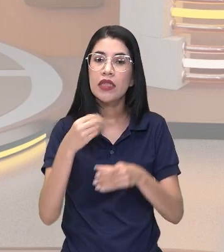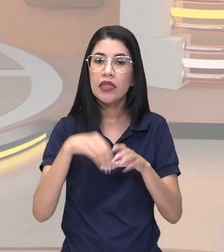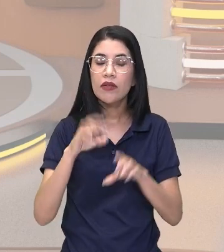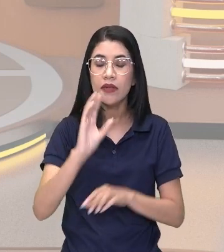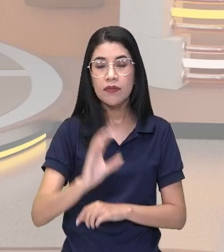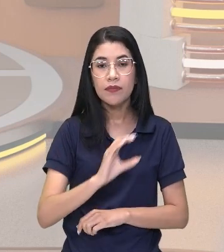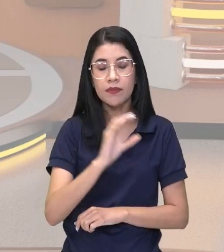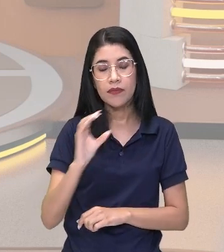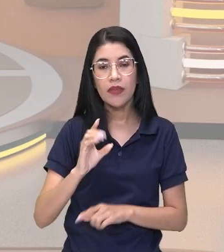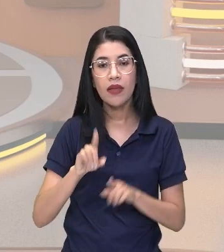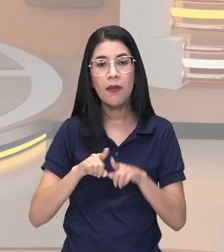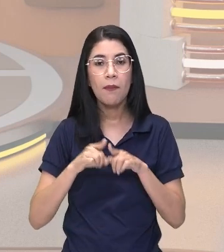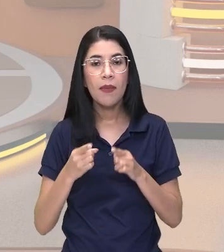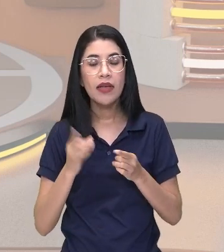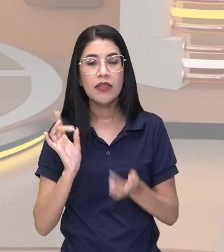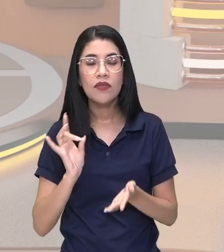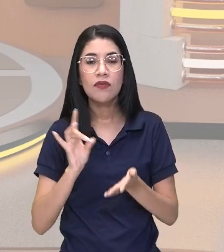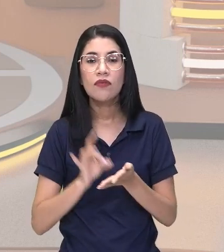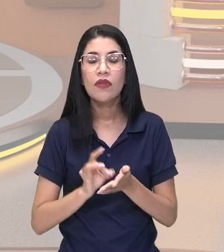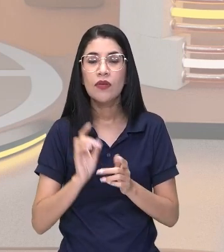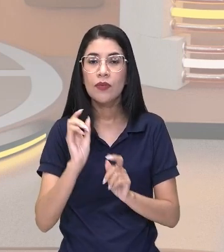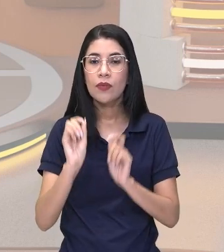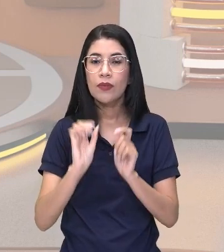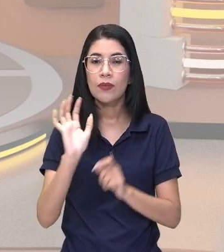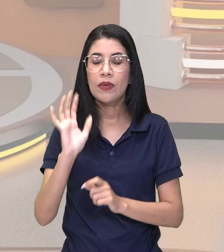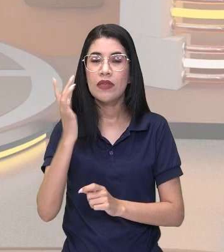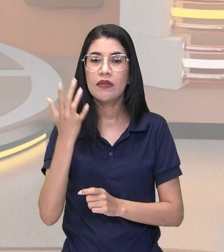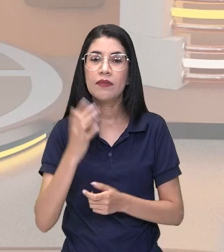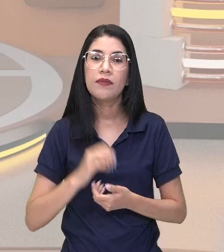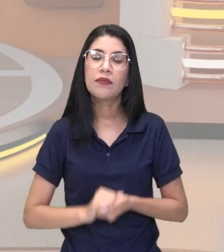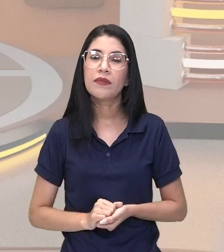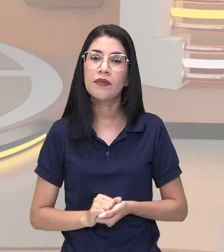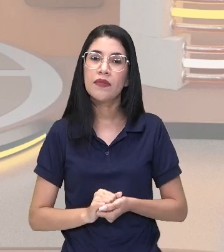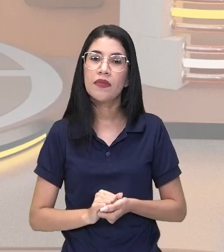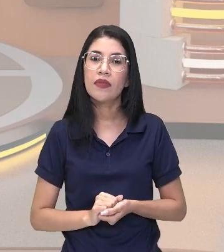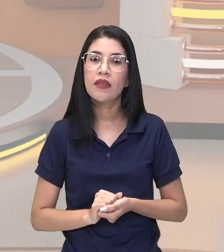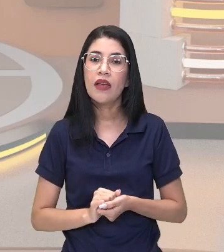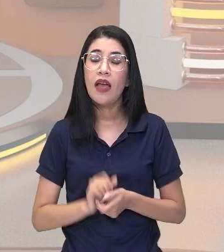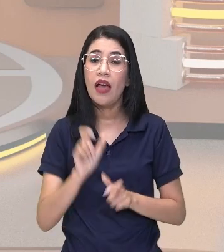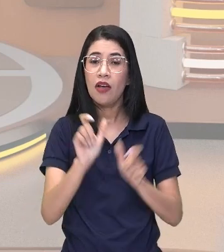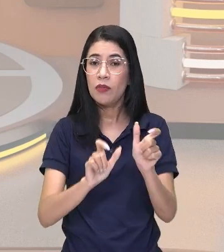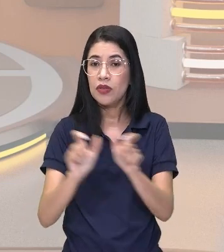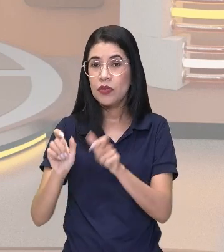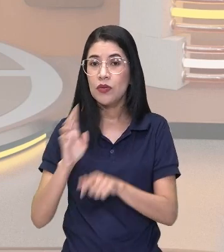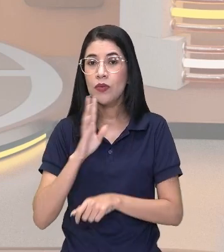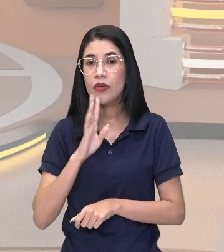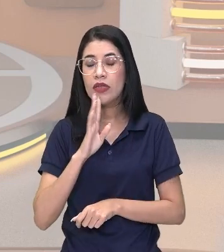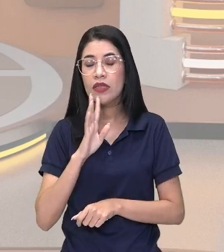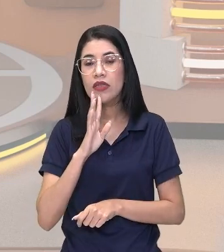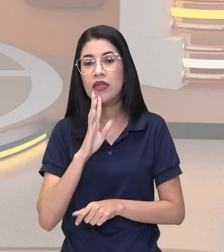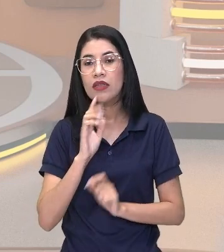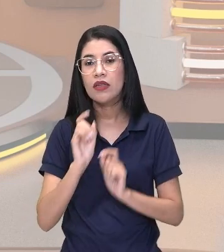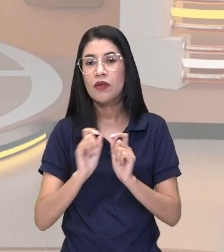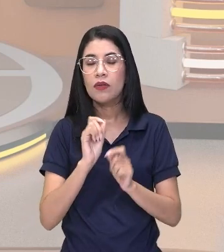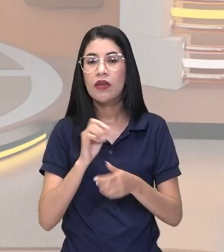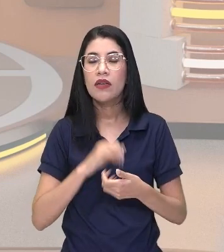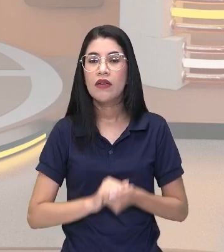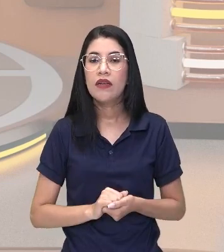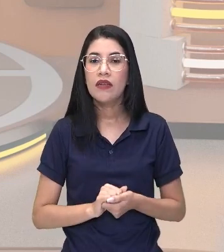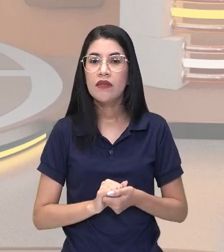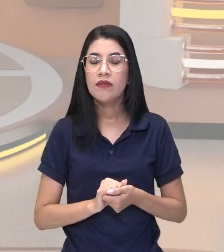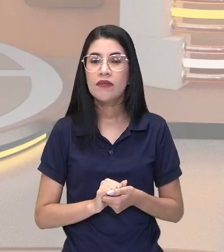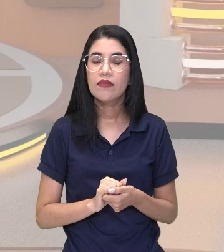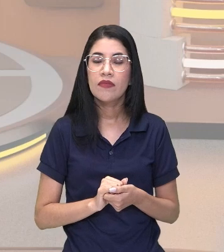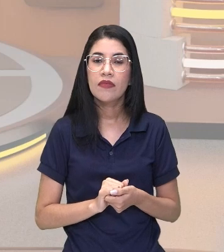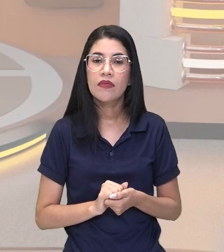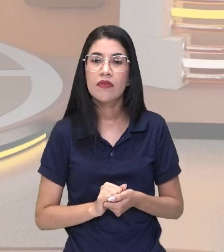Mas o fato é que quando chegava ao conhecimento ali de certas pessoas, isso escandalizava muito. Então a